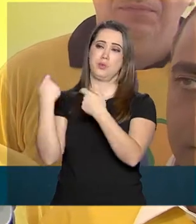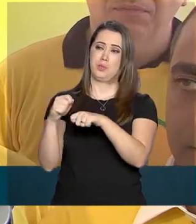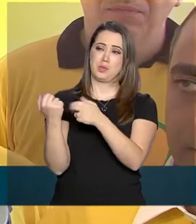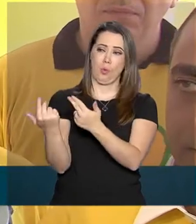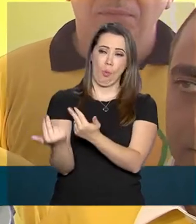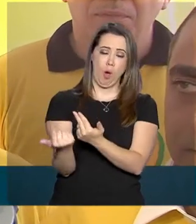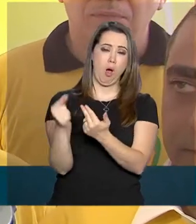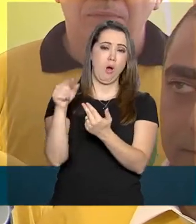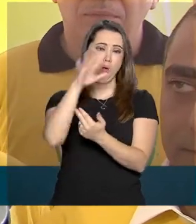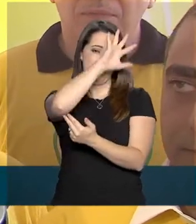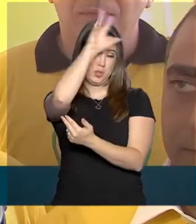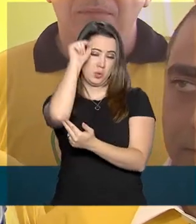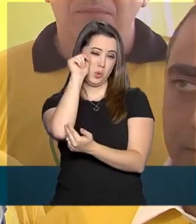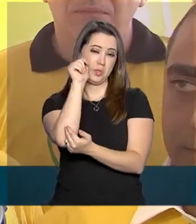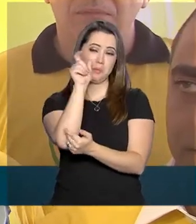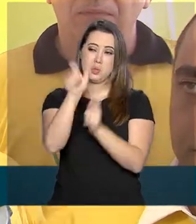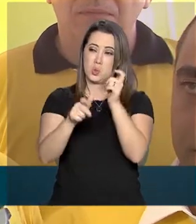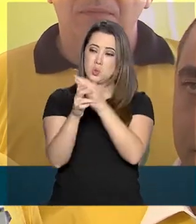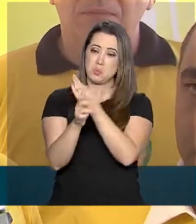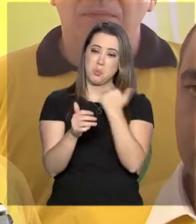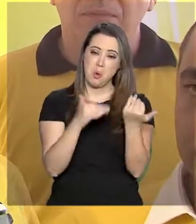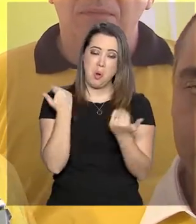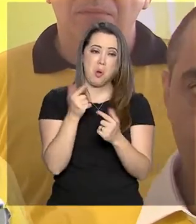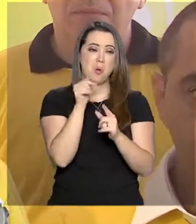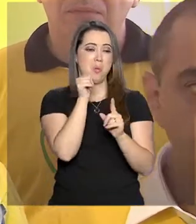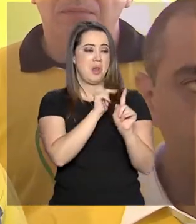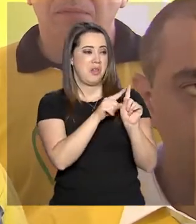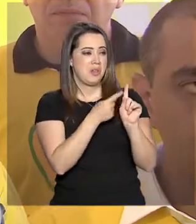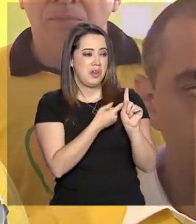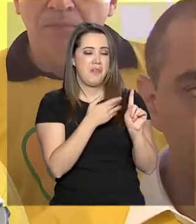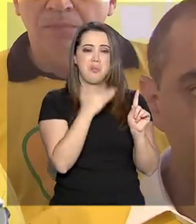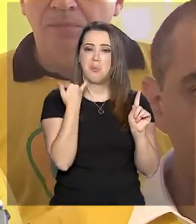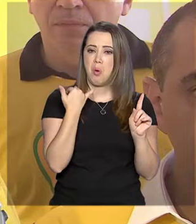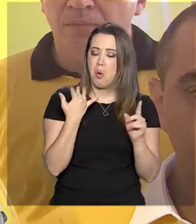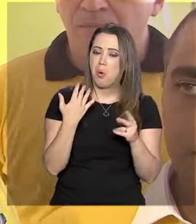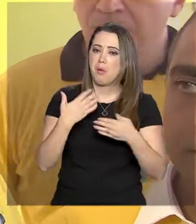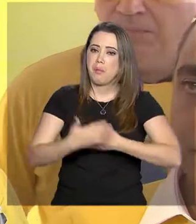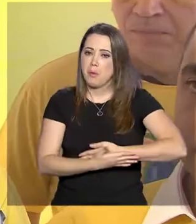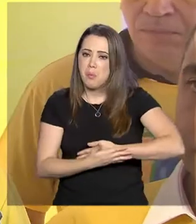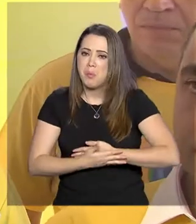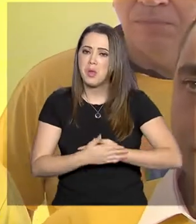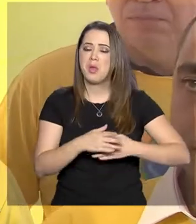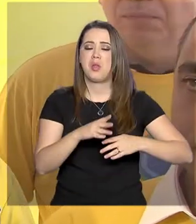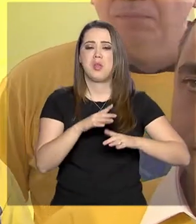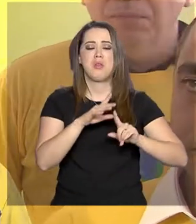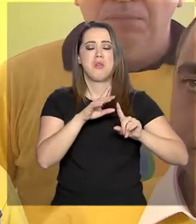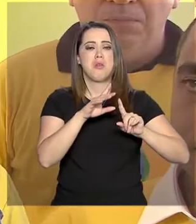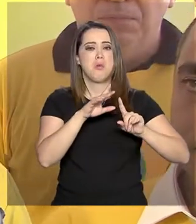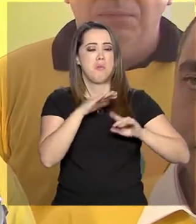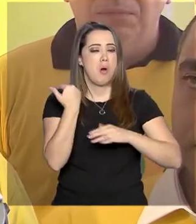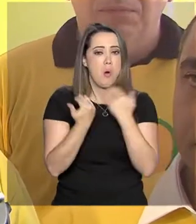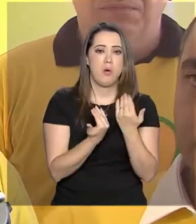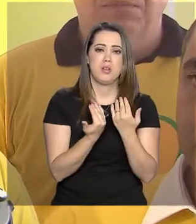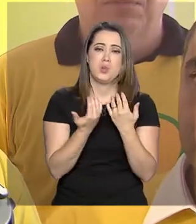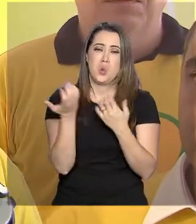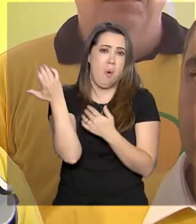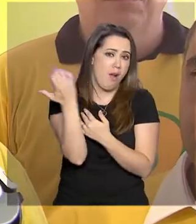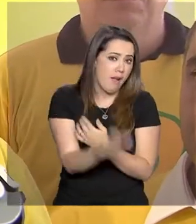por perda na família, por perda de gestante, por perda de criança, por perda de pessoas que poderiam se prevenir